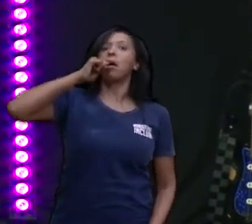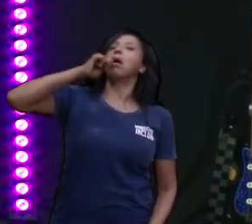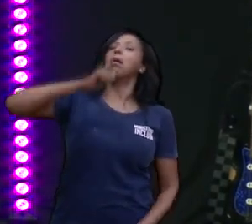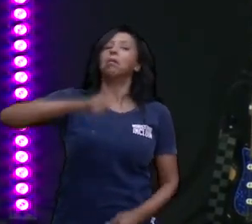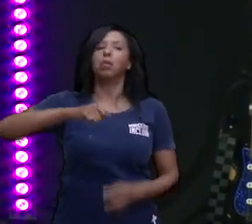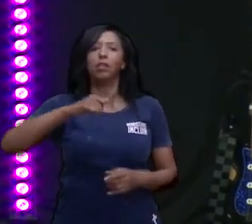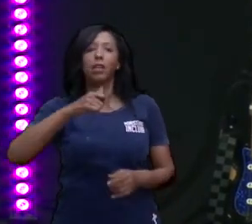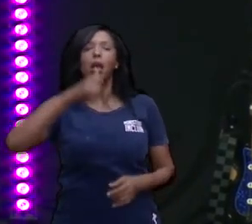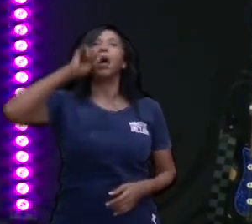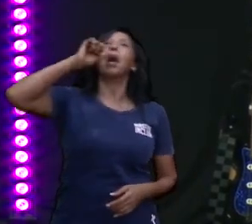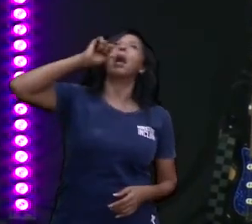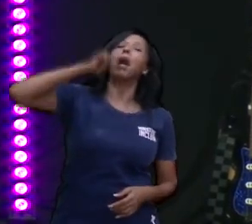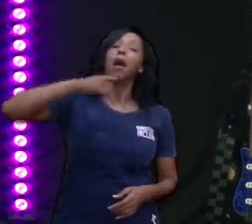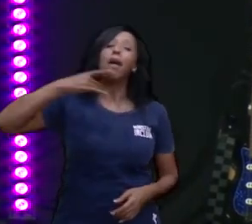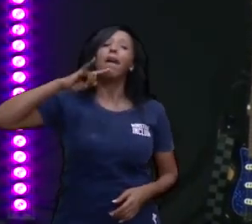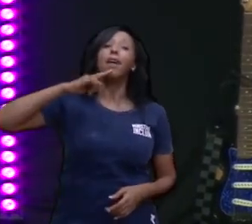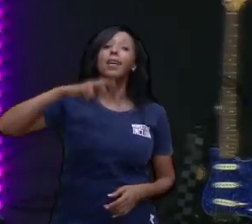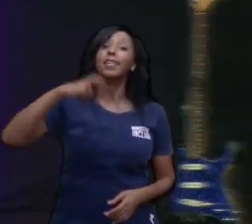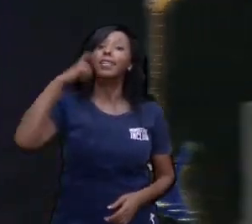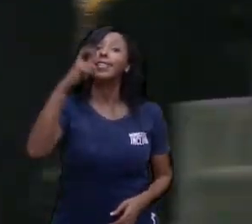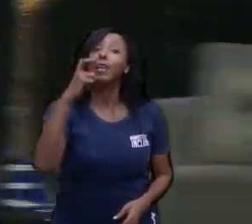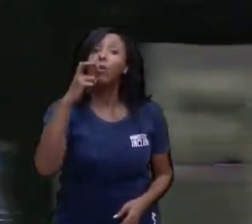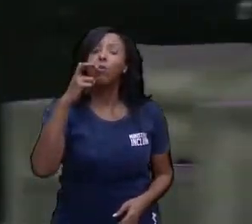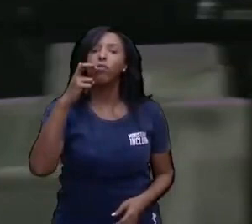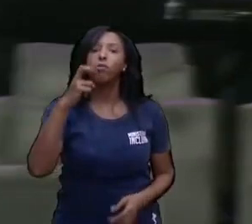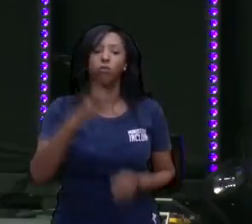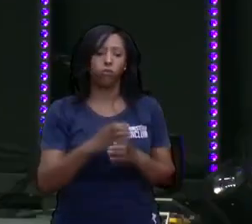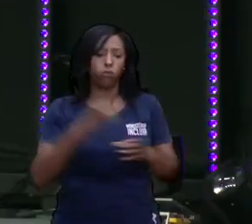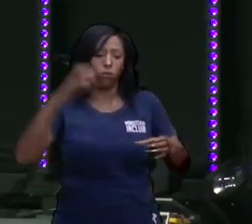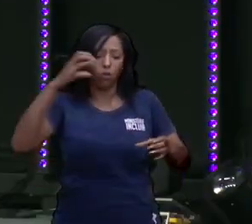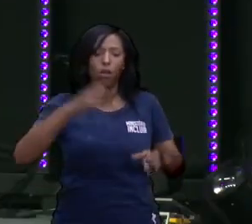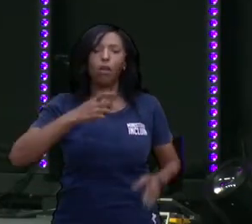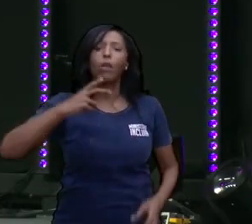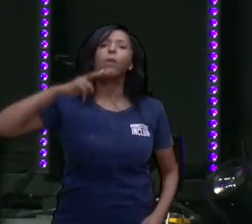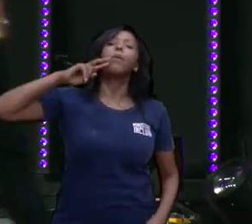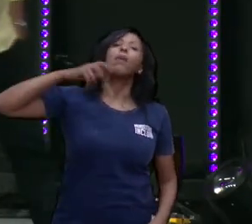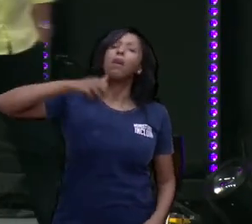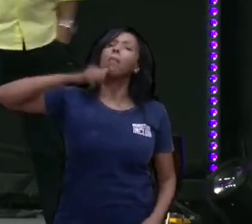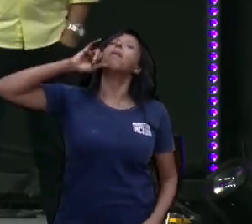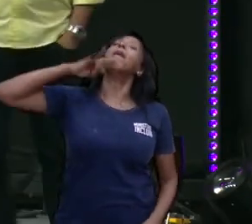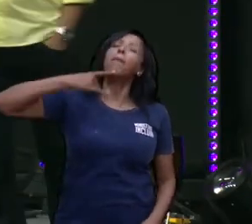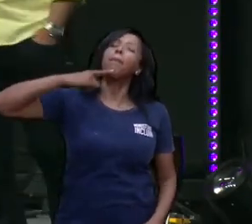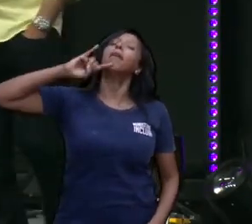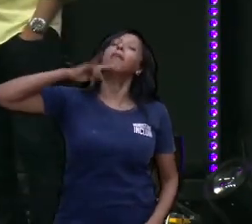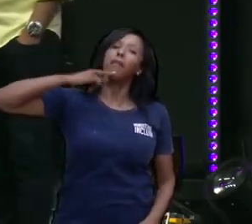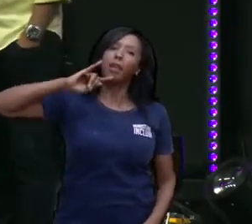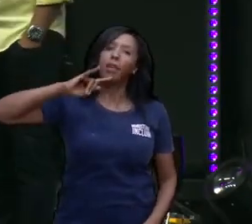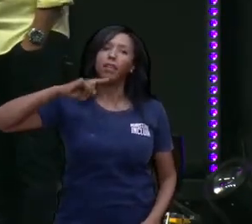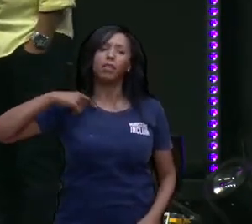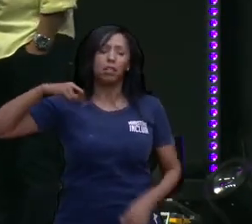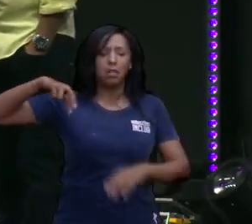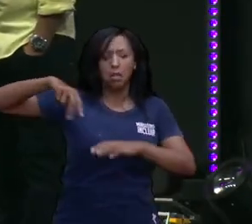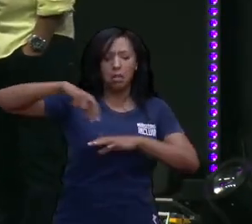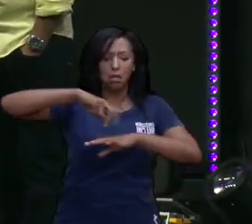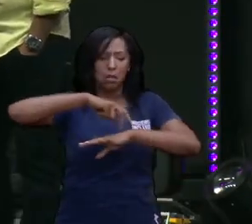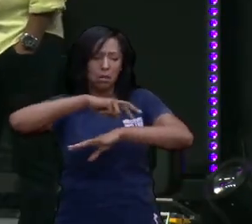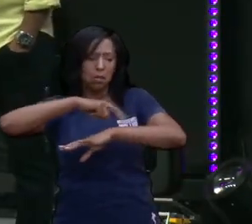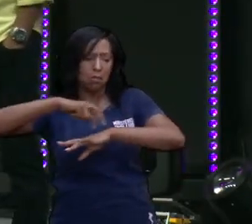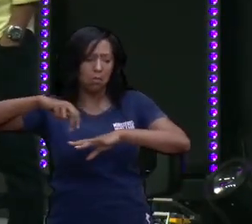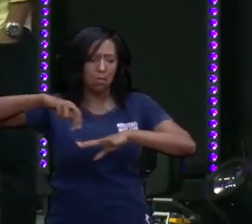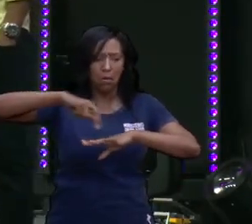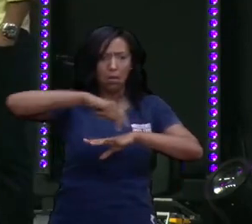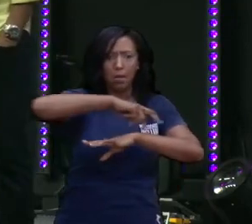bêbado a Anna em cima de caco de vidro no furo pé e como me vestir agir